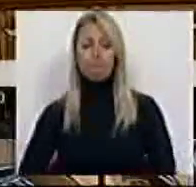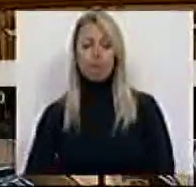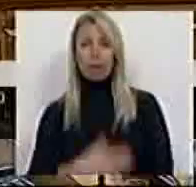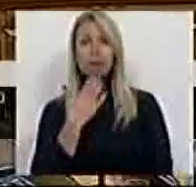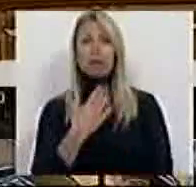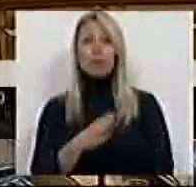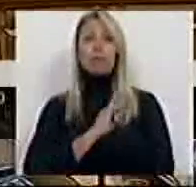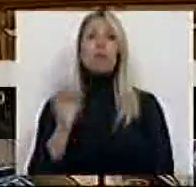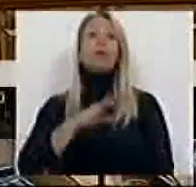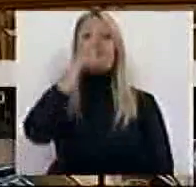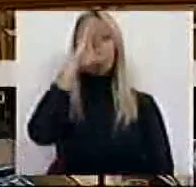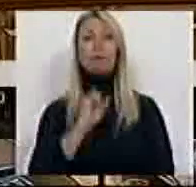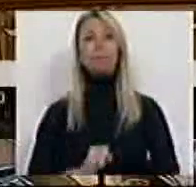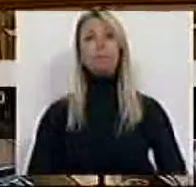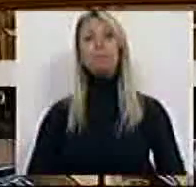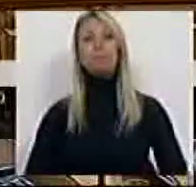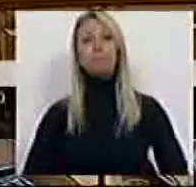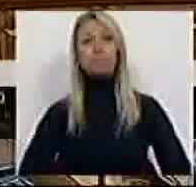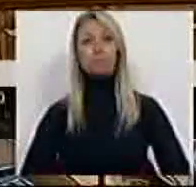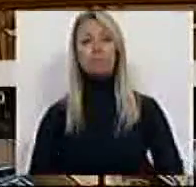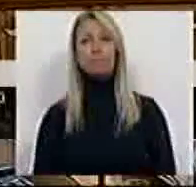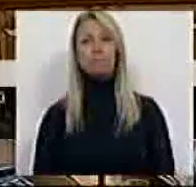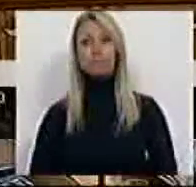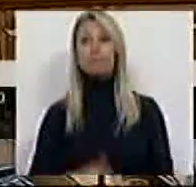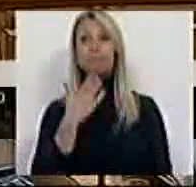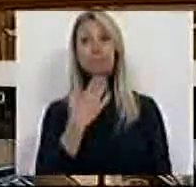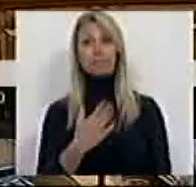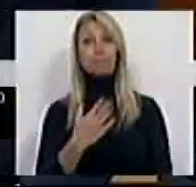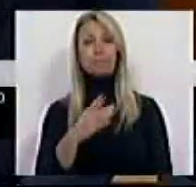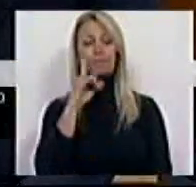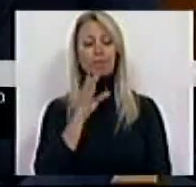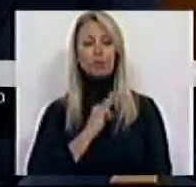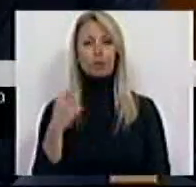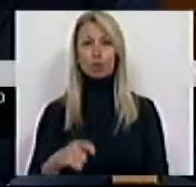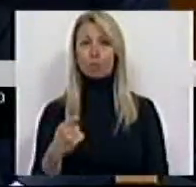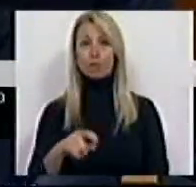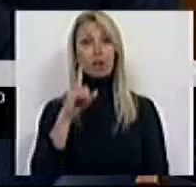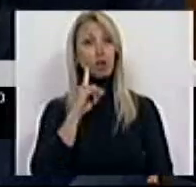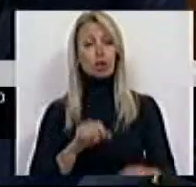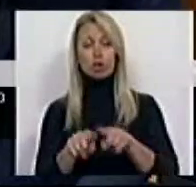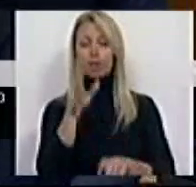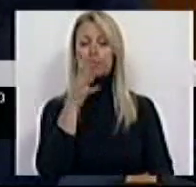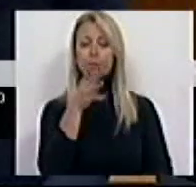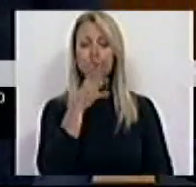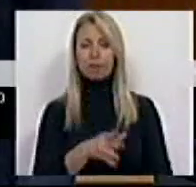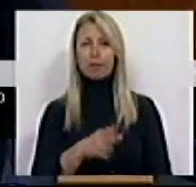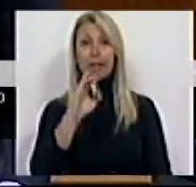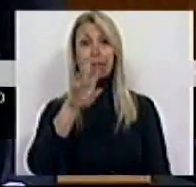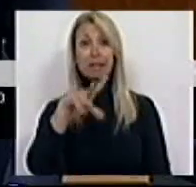Faz favor, Sr. Primeiro-Ministro. Muito obrigado, Sra. Presidente. Senhora Deputada Catarina